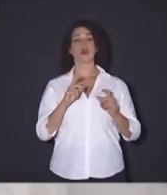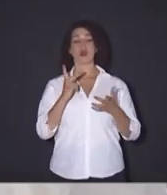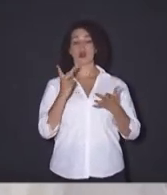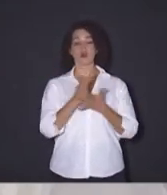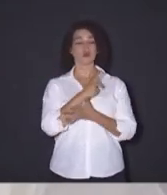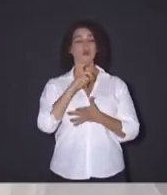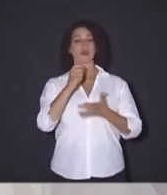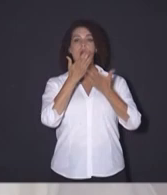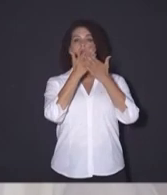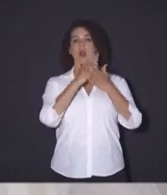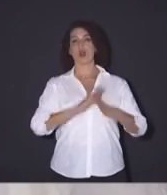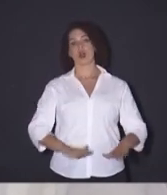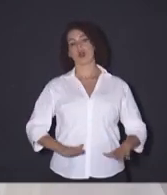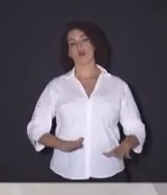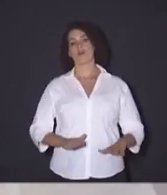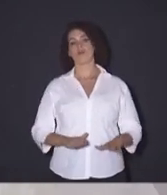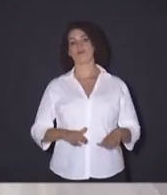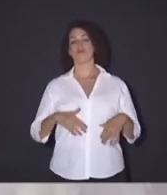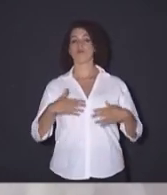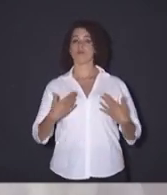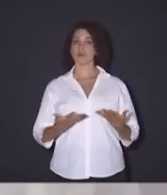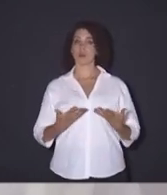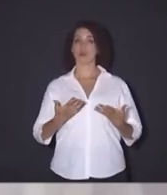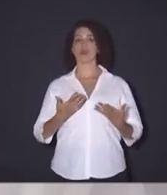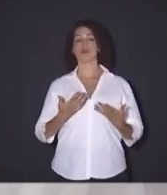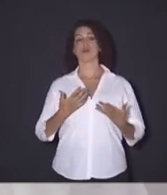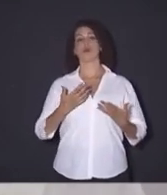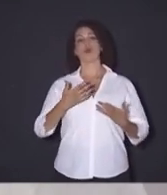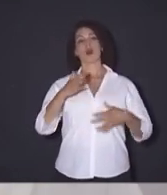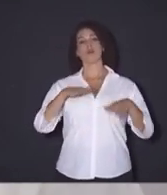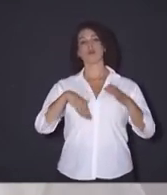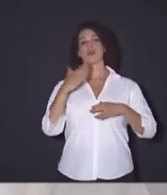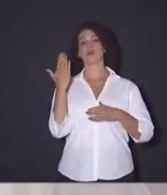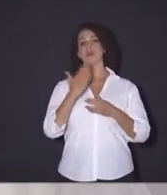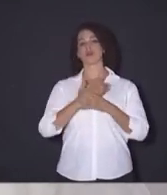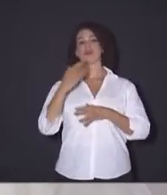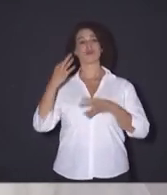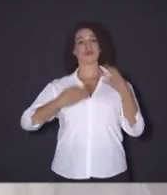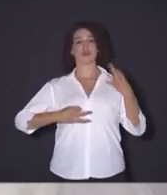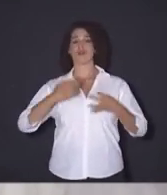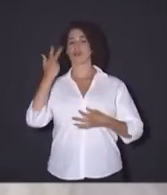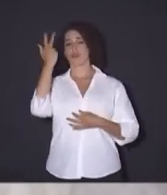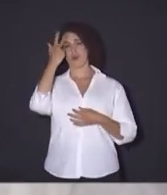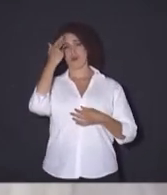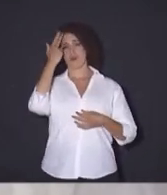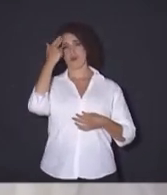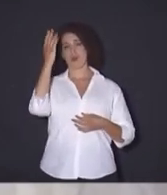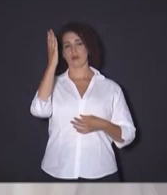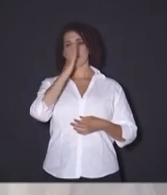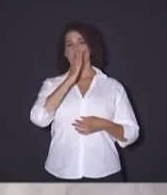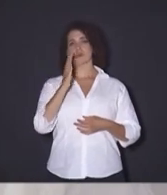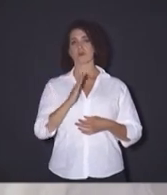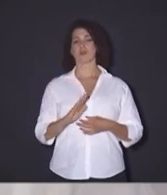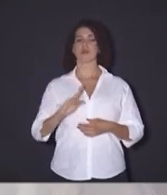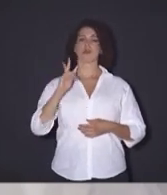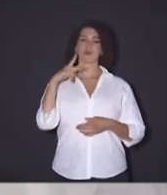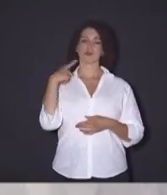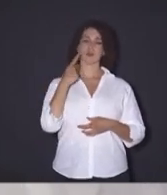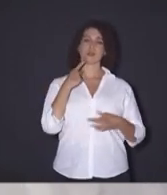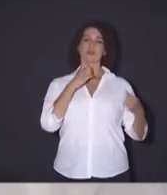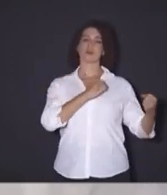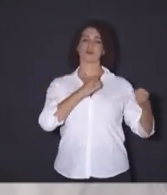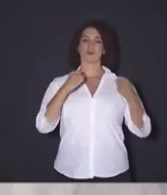pagam hospedagem ou mesmo por um processo judicial que é algo muito comum no brasil os políticos o poder